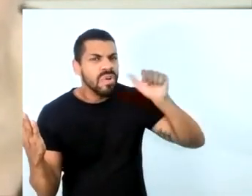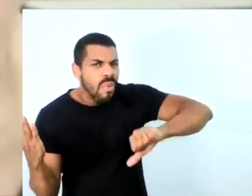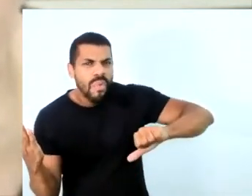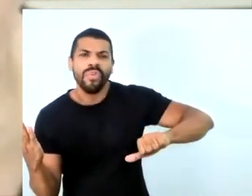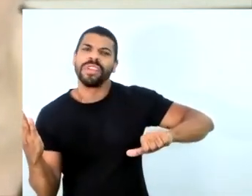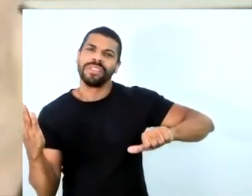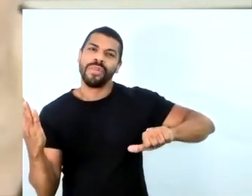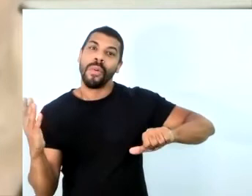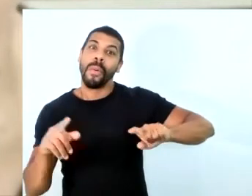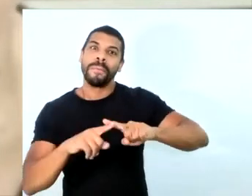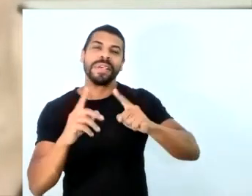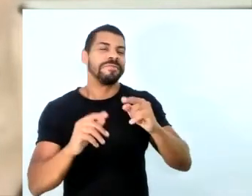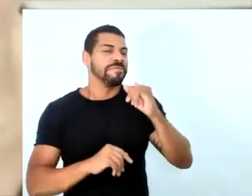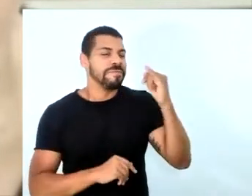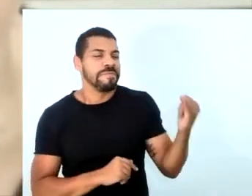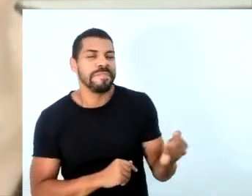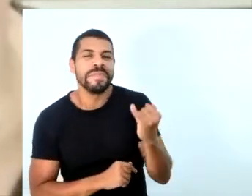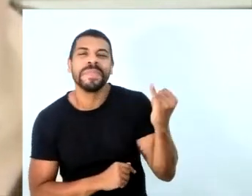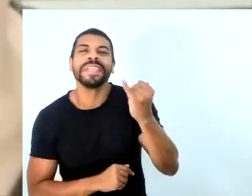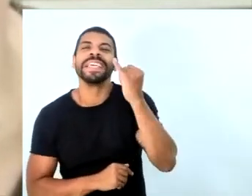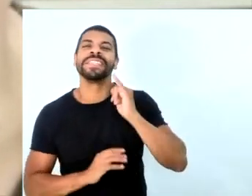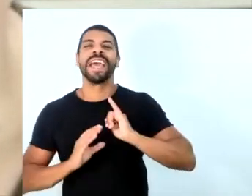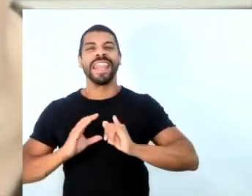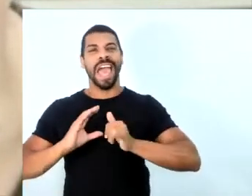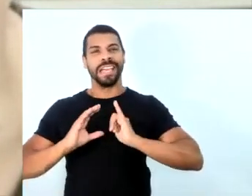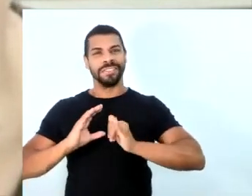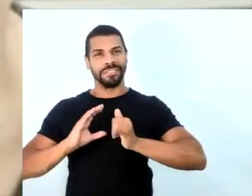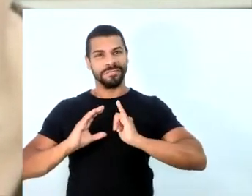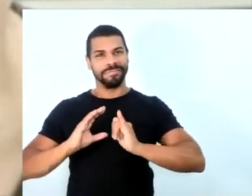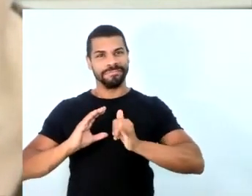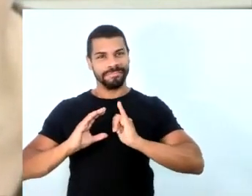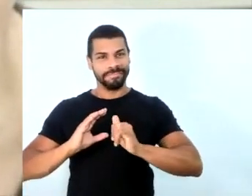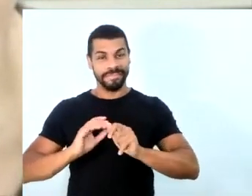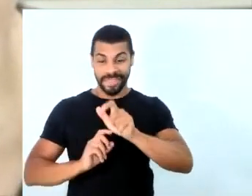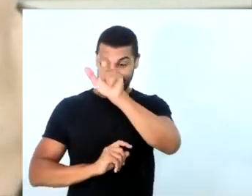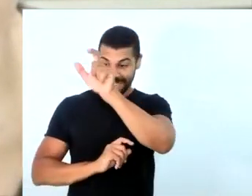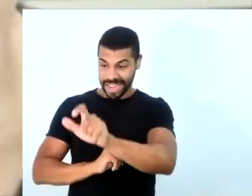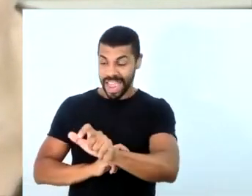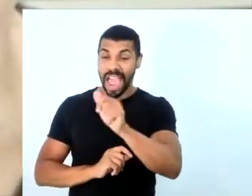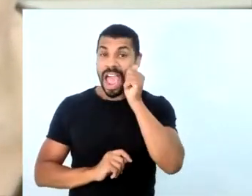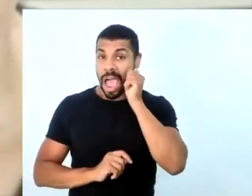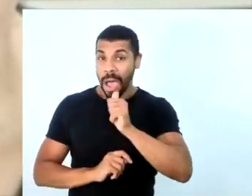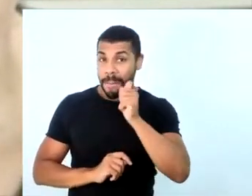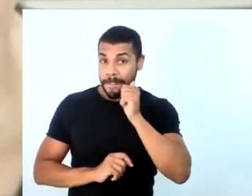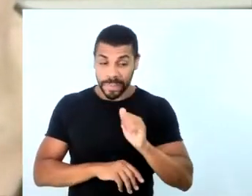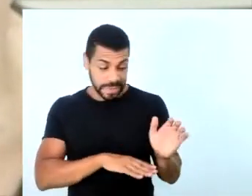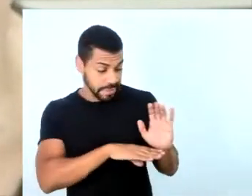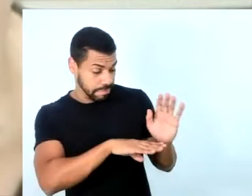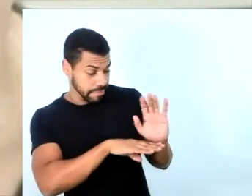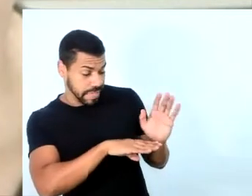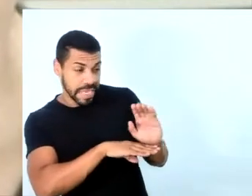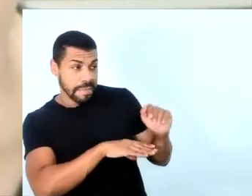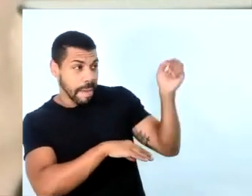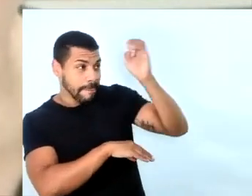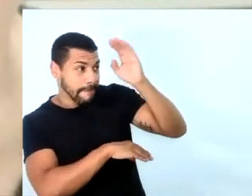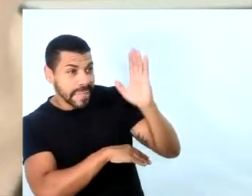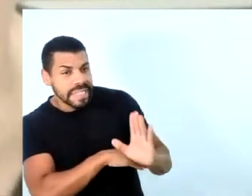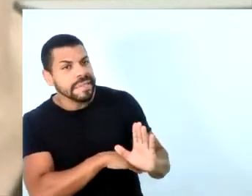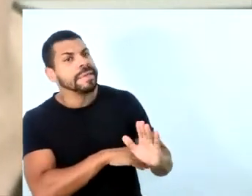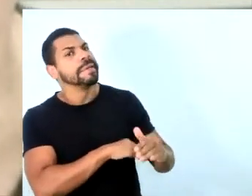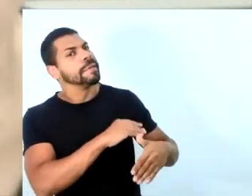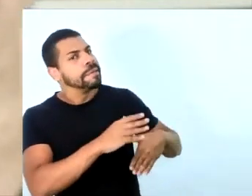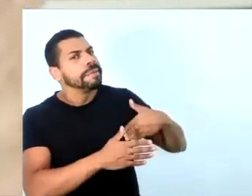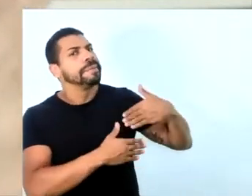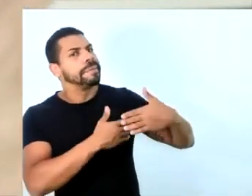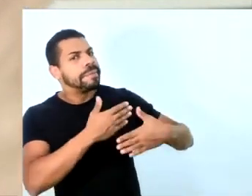que importava era a narrativa. Então, acho que a mulher no cinema brasileiro tem caminhado, ainda falta